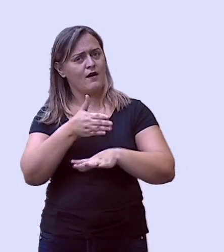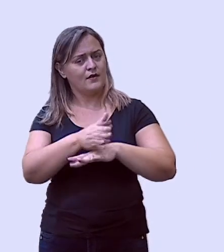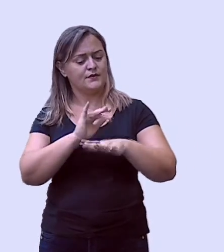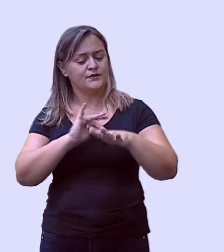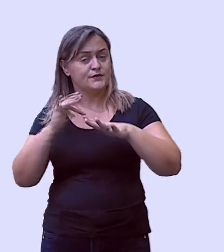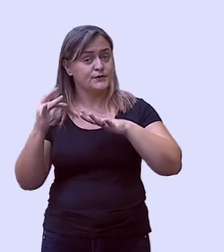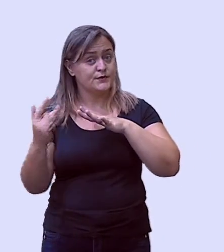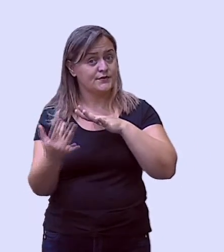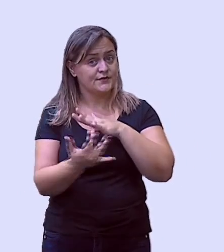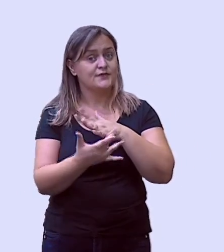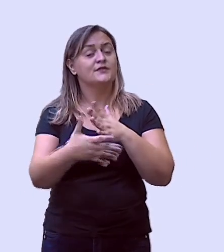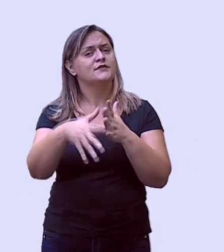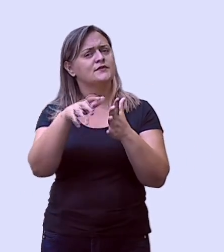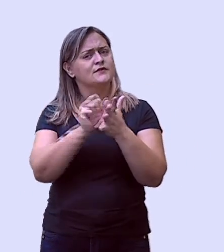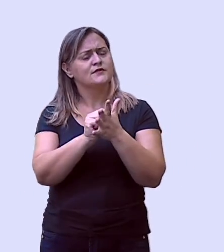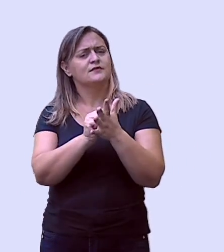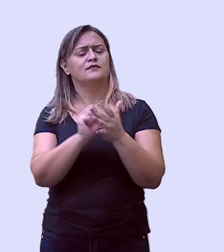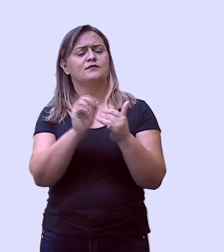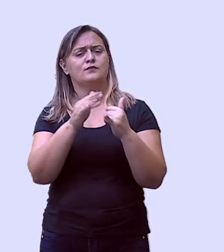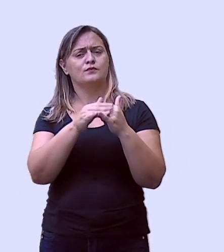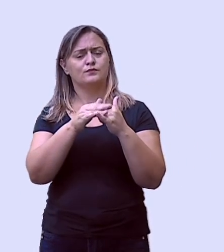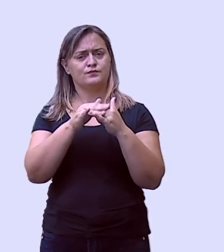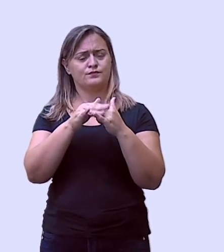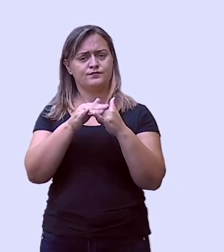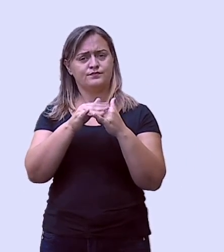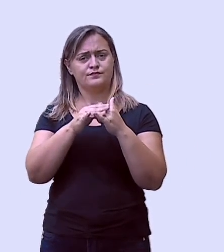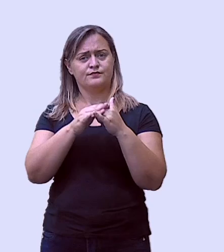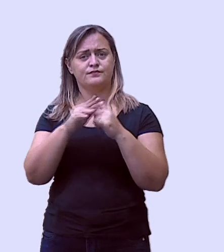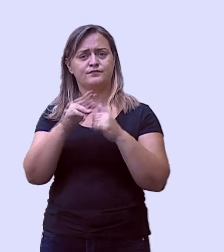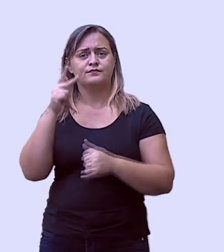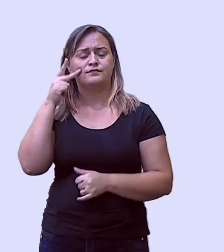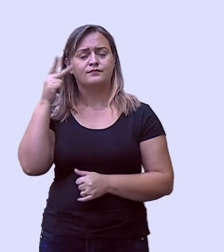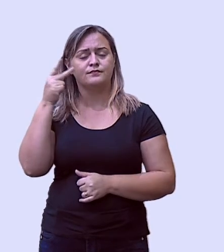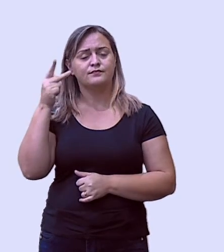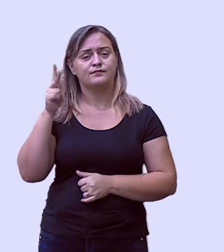redes sociais e se inscrever em nosso